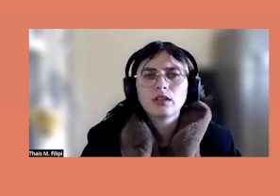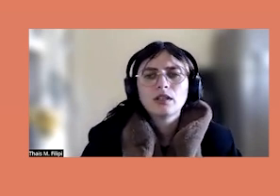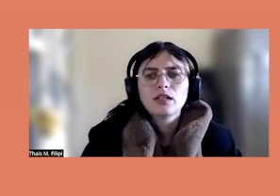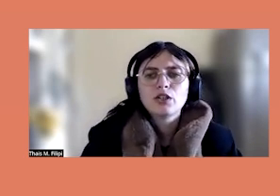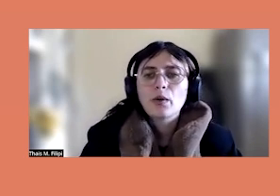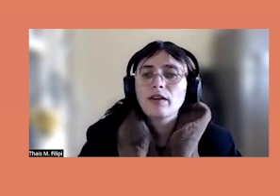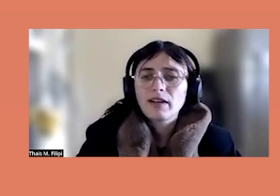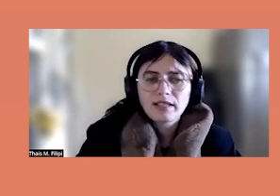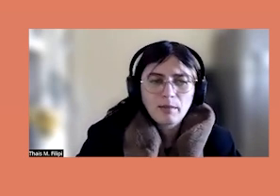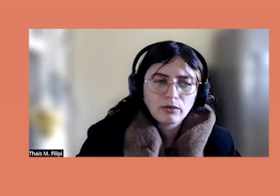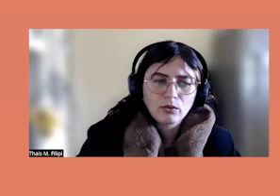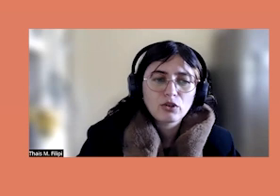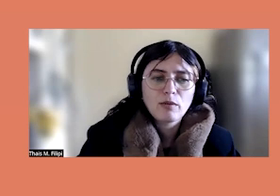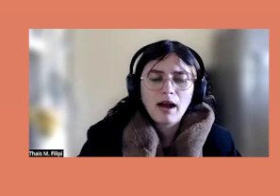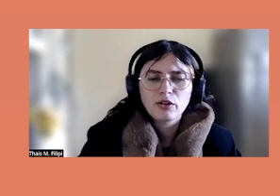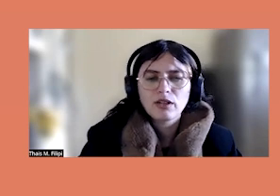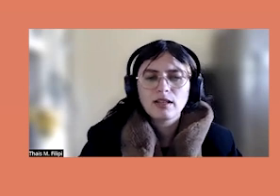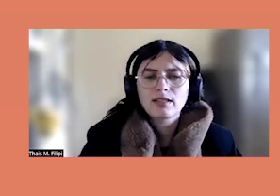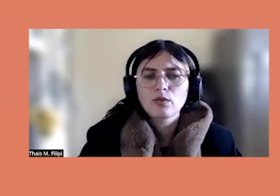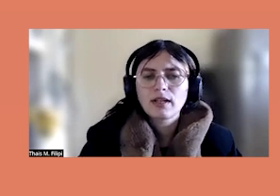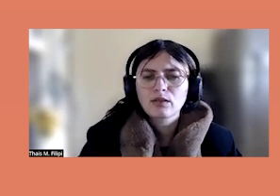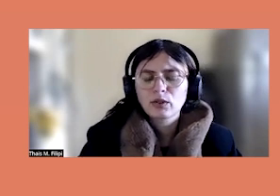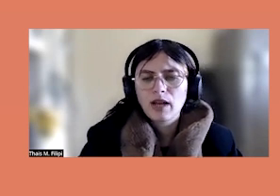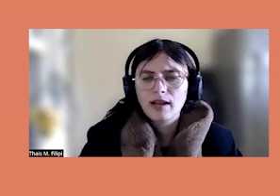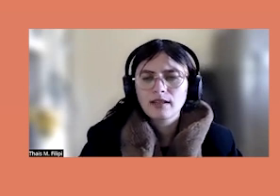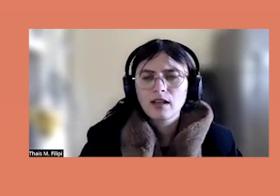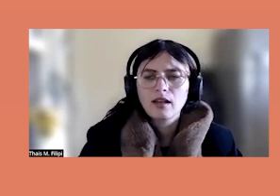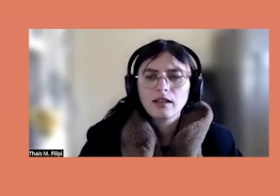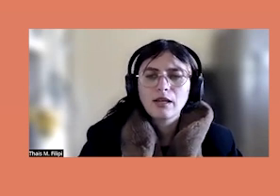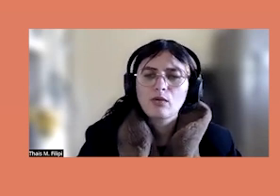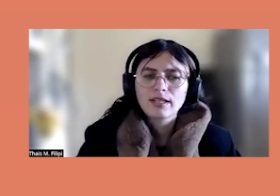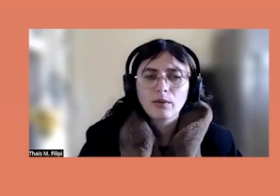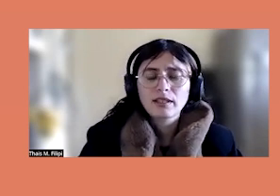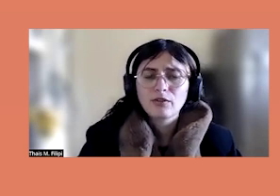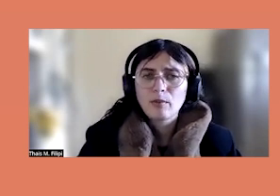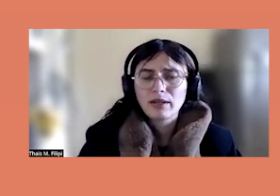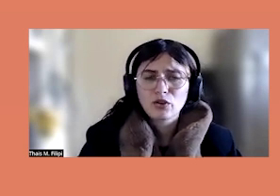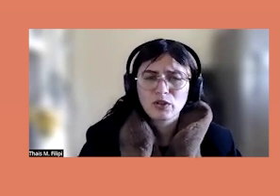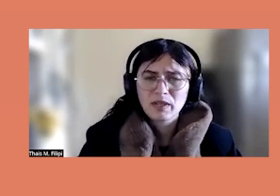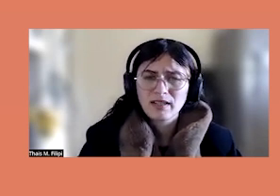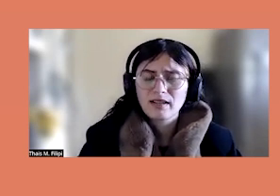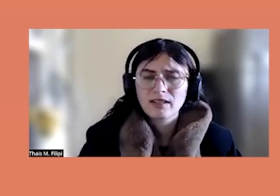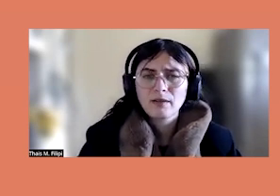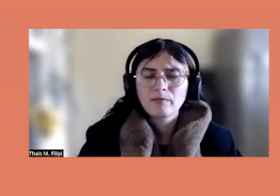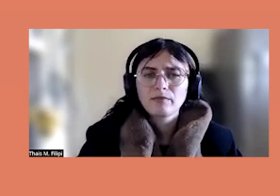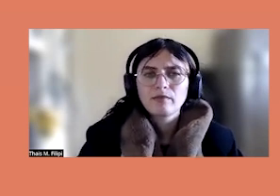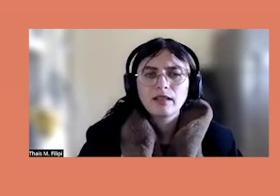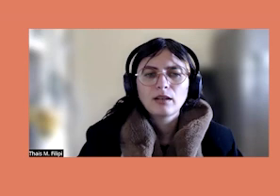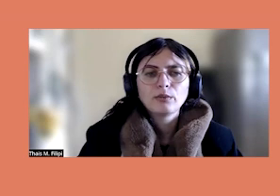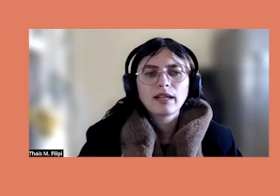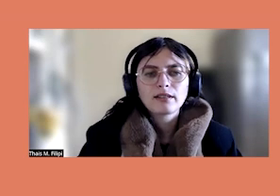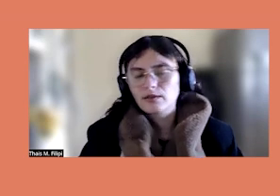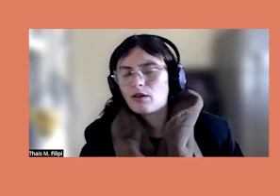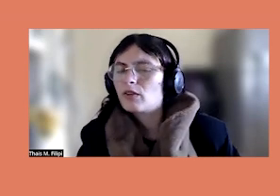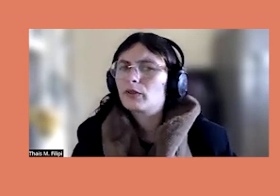geoprocessamento, georreferenciamento de imagens, edição de dados vetoriais e conversão entre formatos geoespaciais.